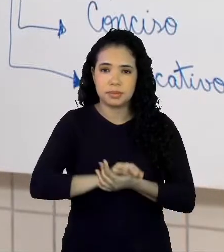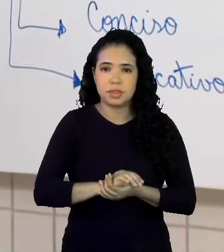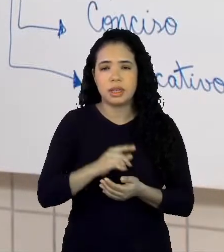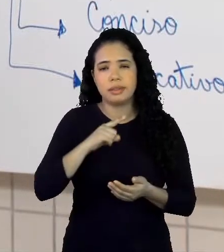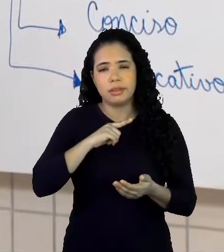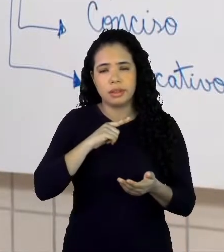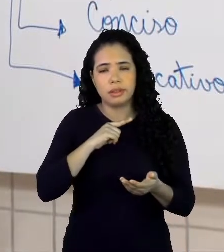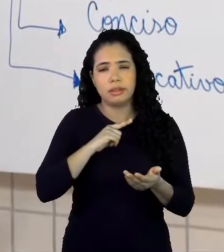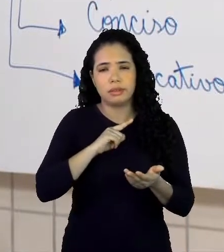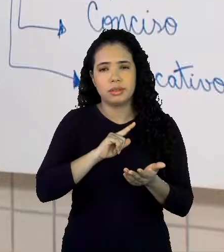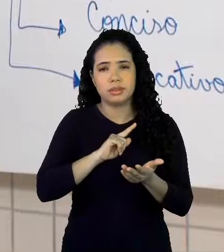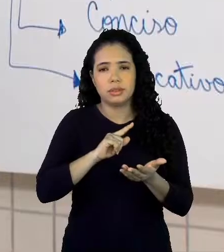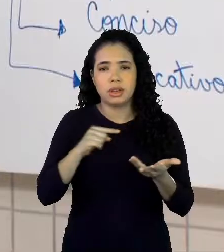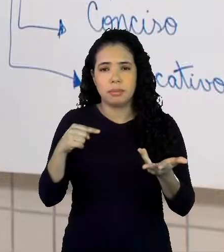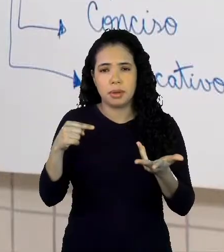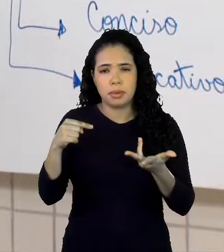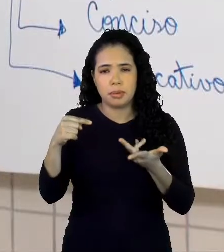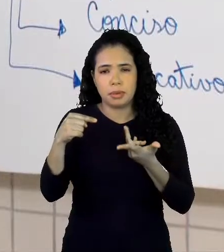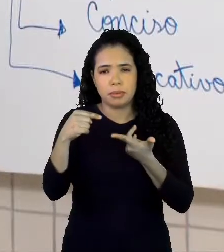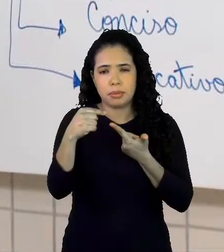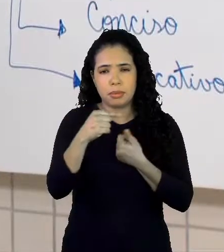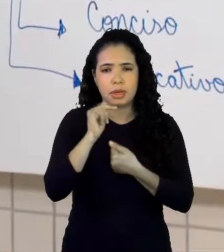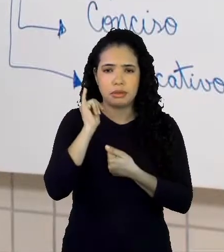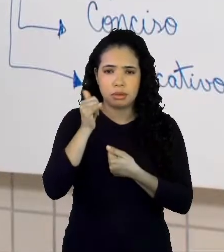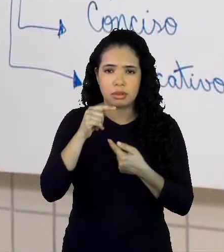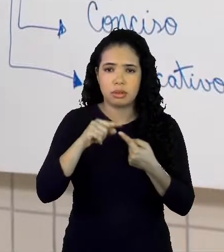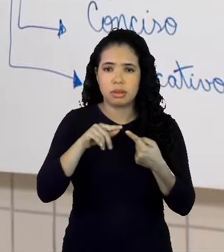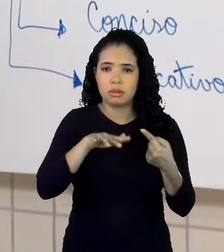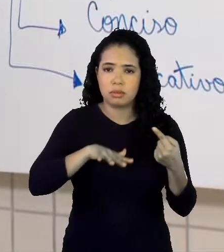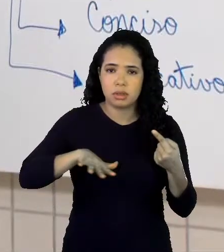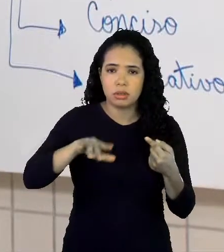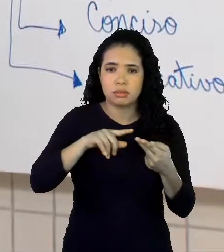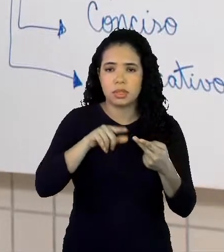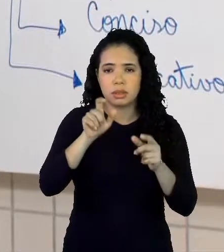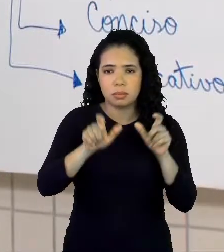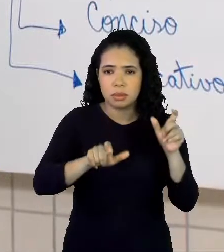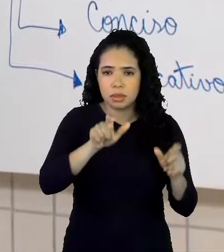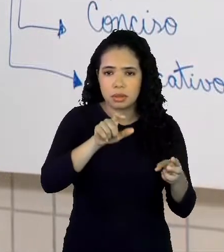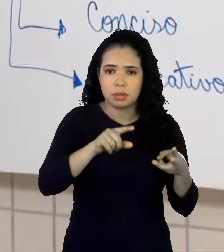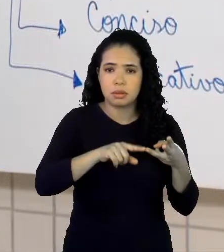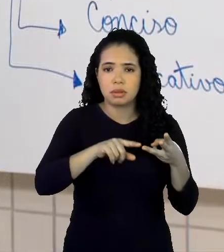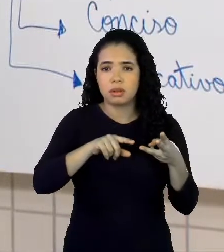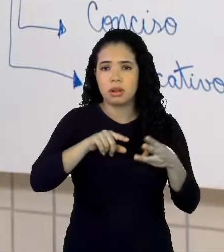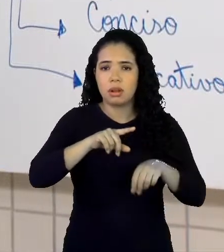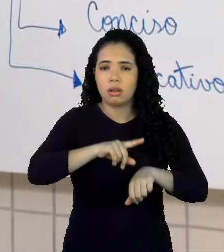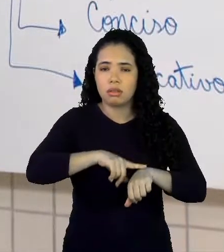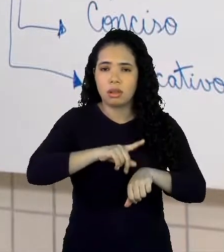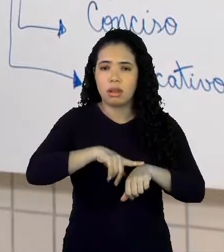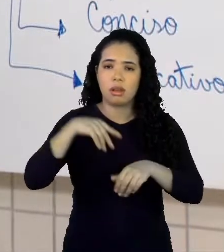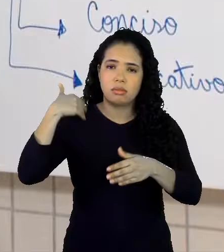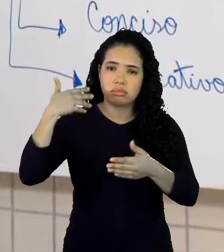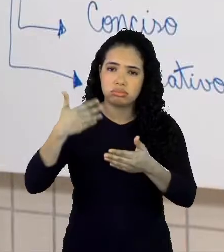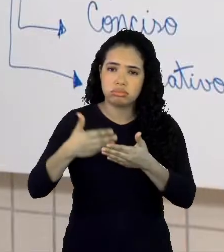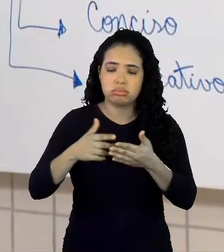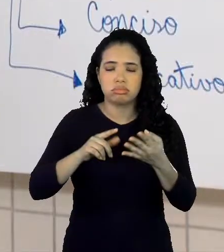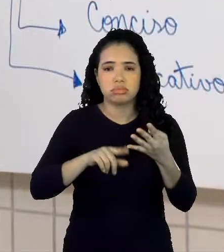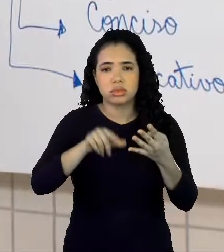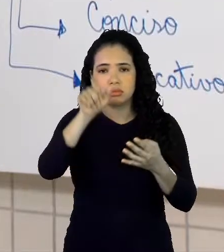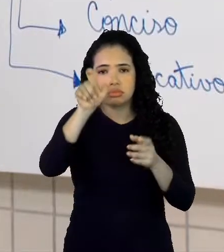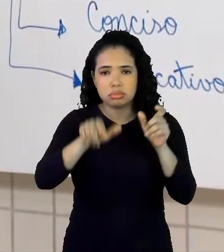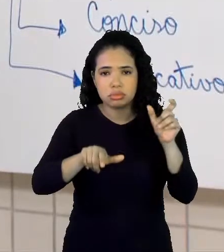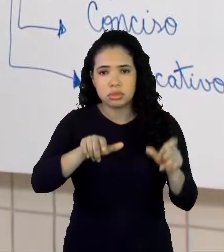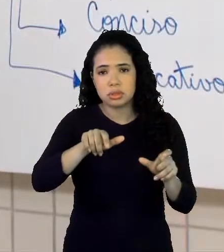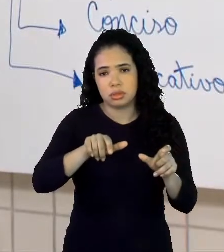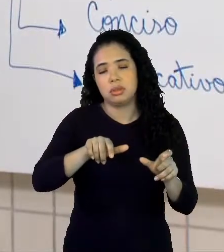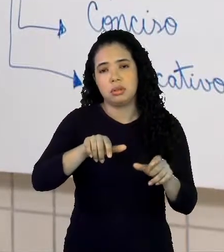da narrativa, o espaço, os personagens, o tempo, o narrador. Então, quando vocês forem